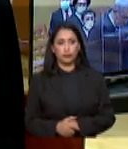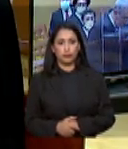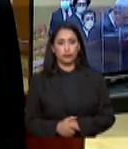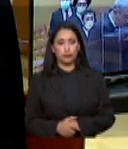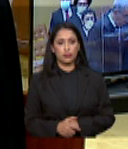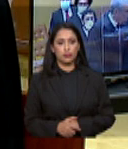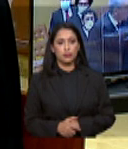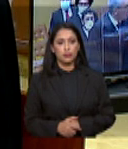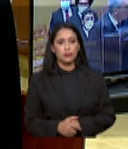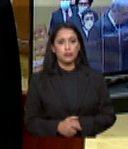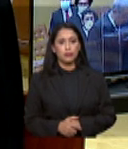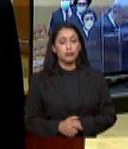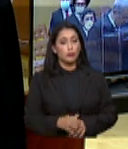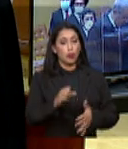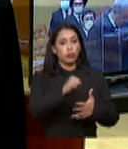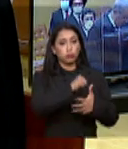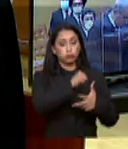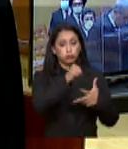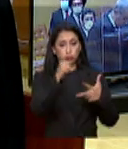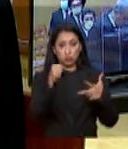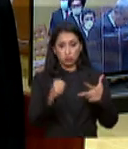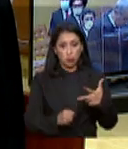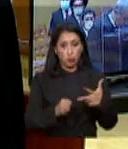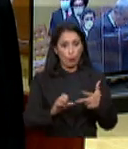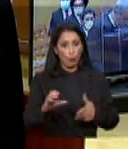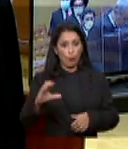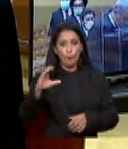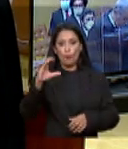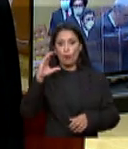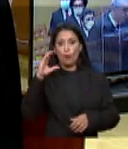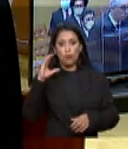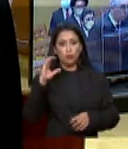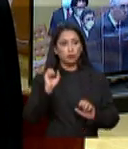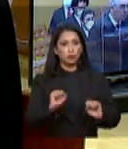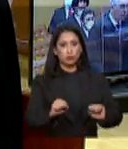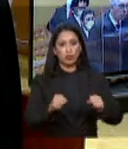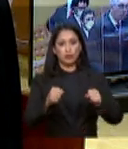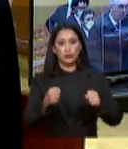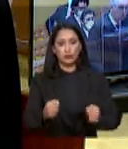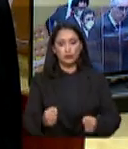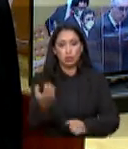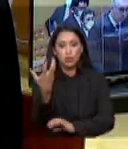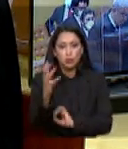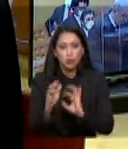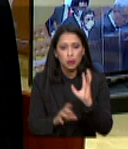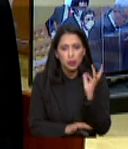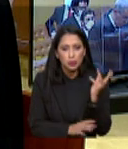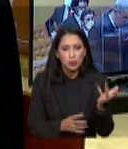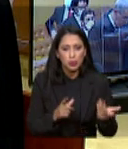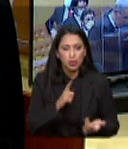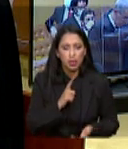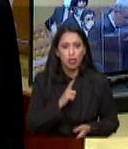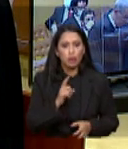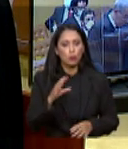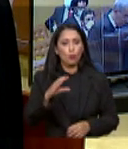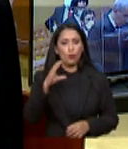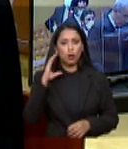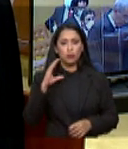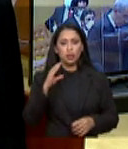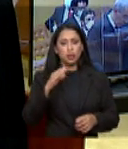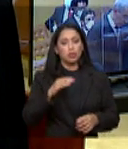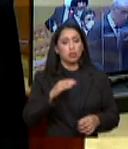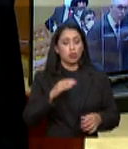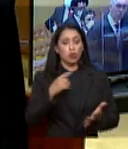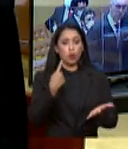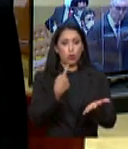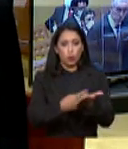brasileiro é omisso na defesa do meio ambiente e é omisso no cumprimento de obrigações constitucionais,